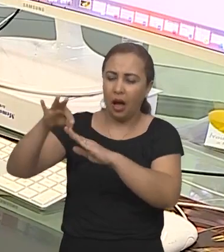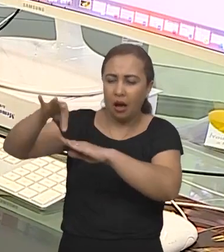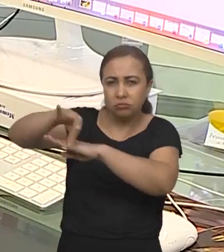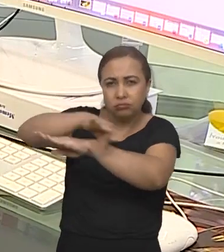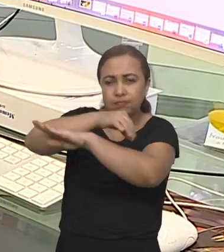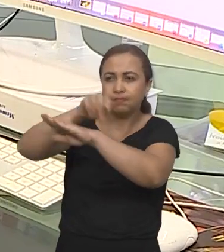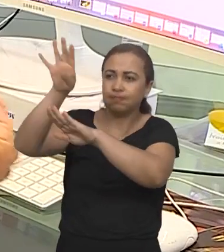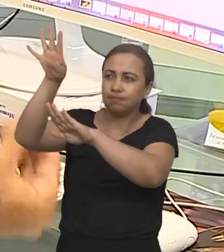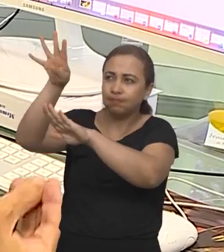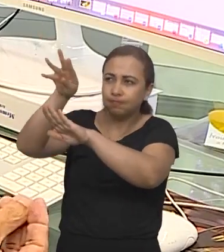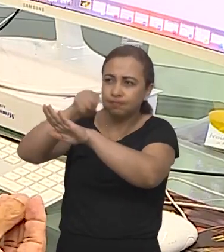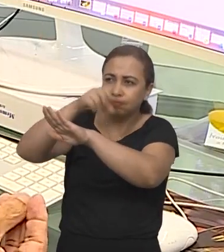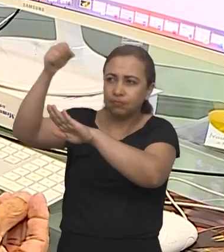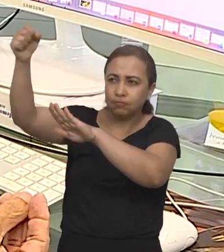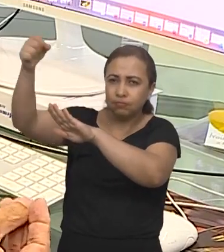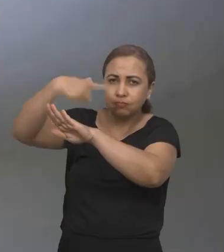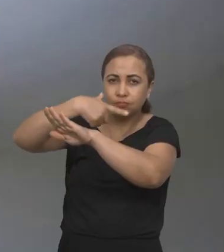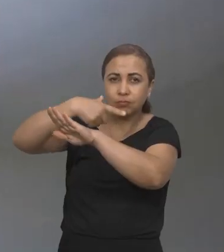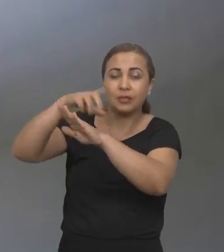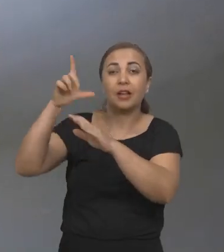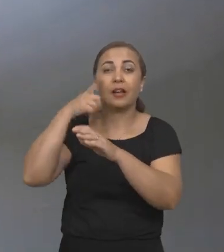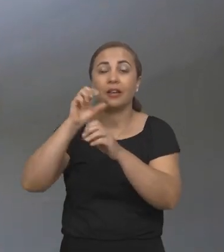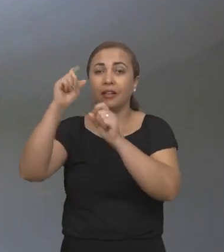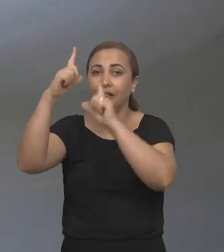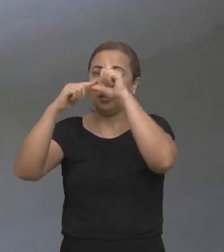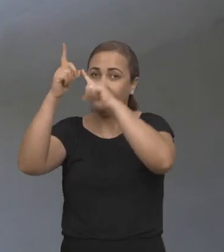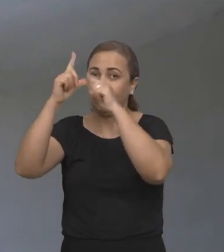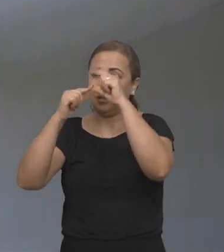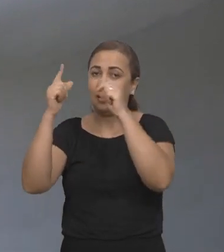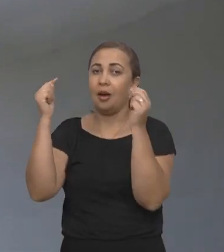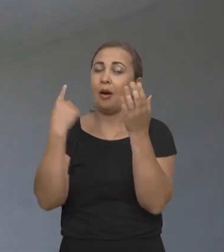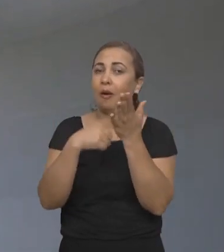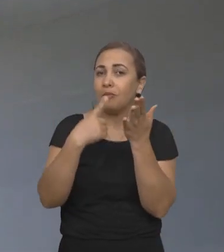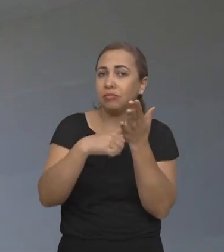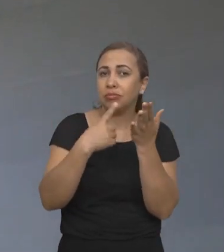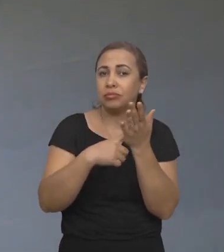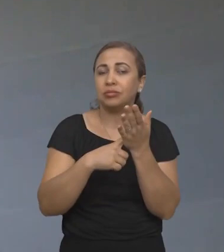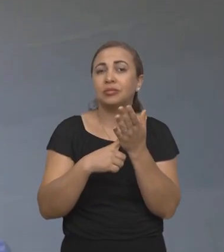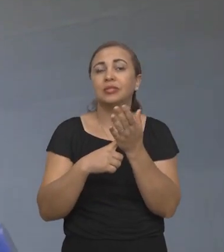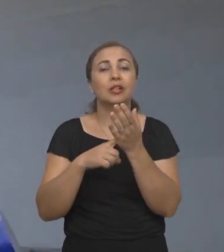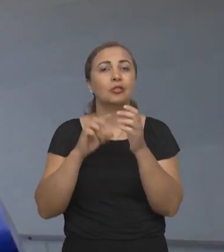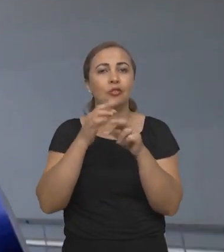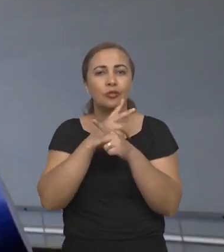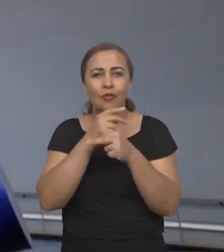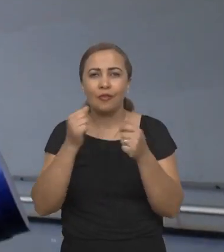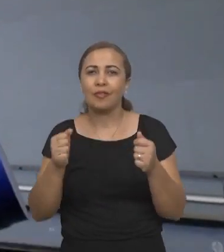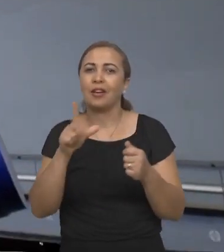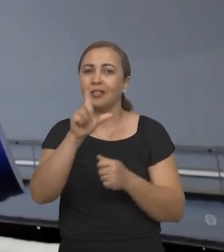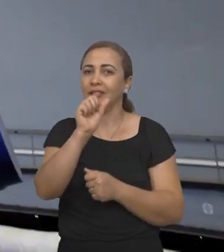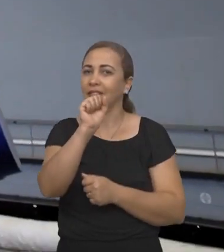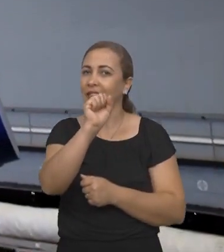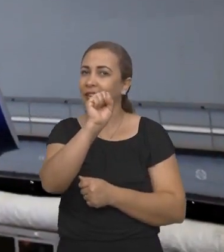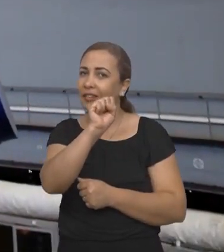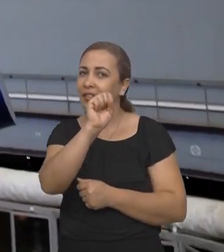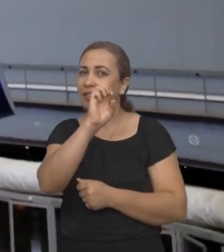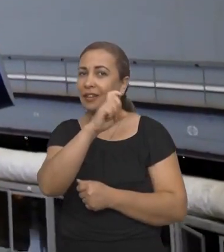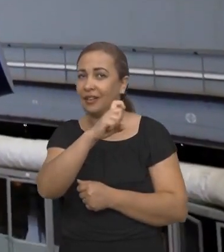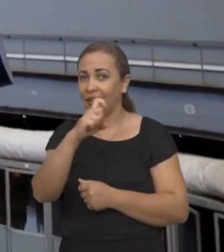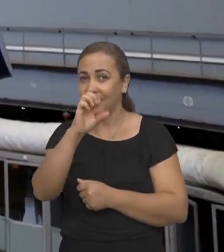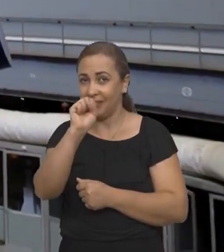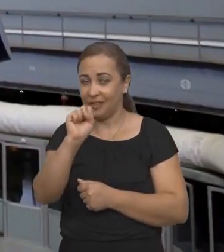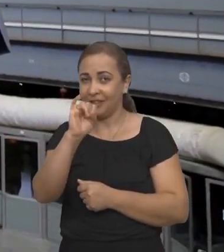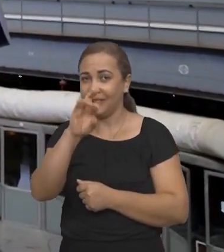intensidade da luz que você recebe das estrelas. É a combinação de uma fonte de raios laser com